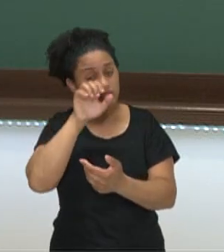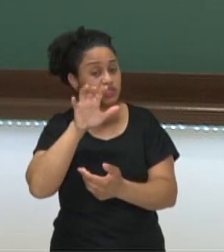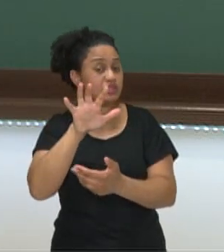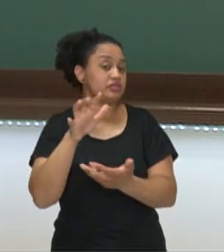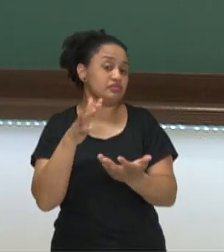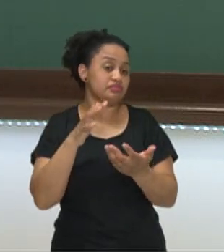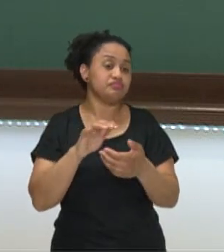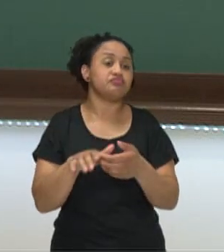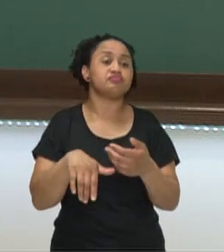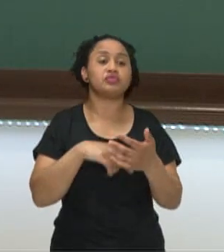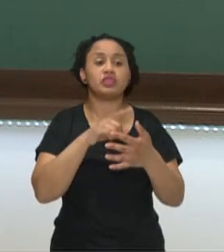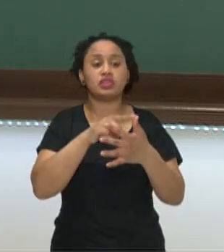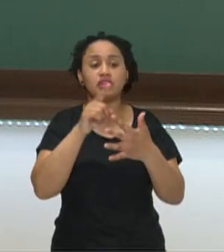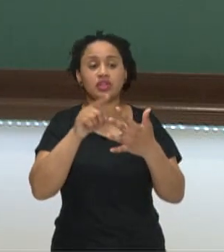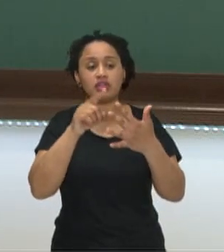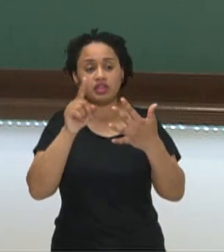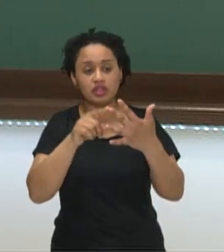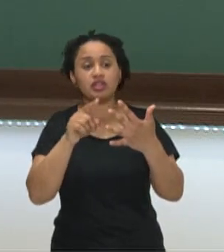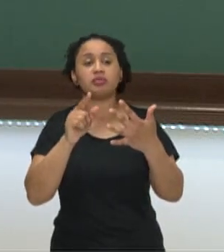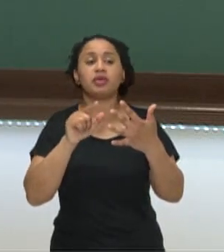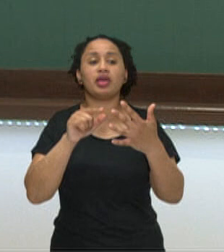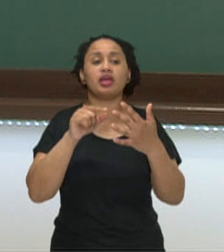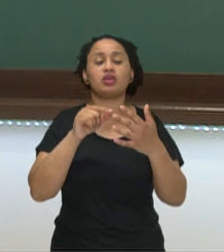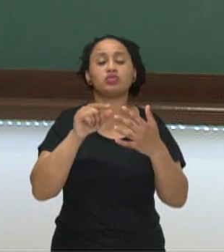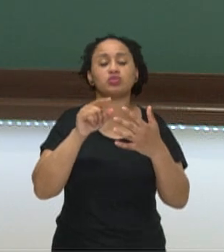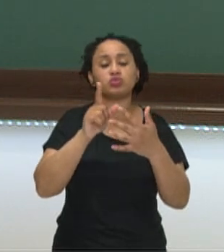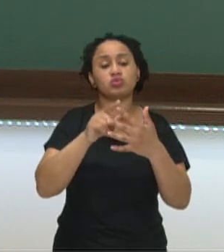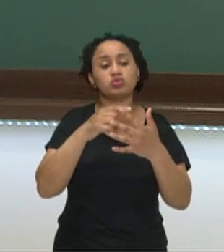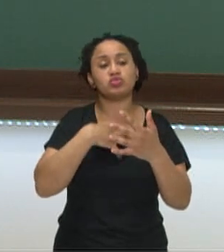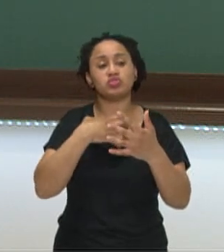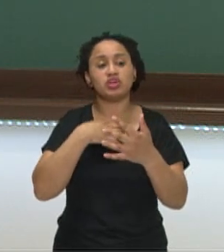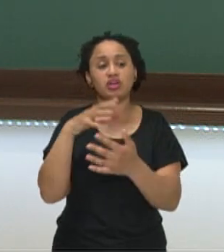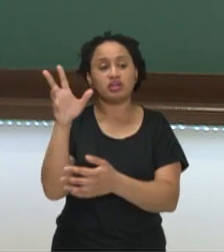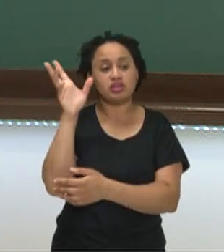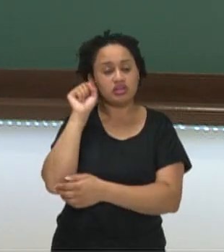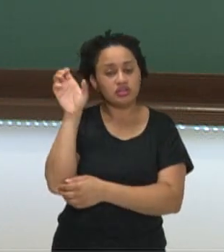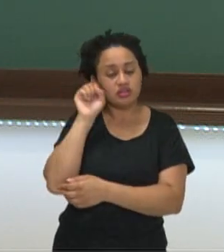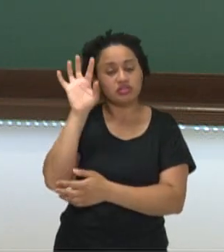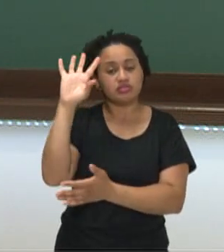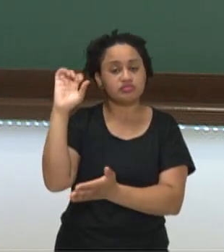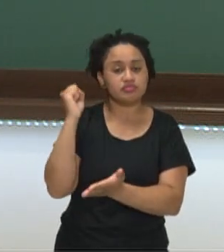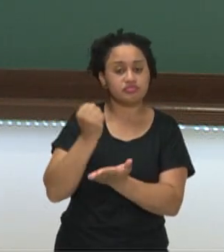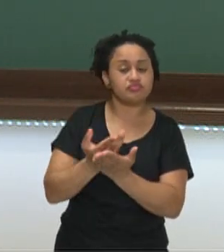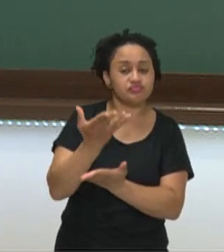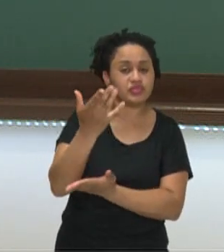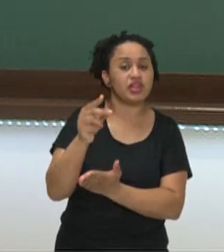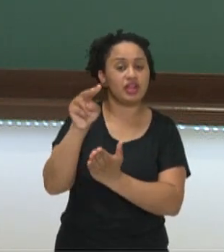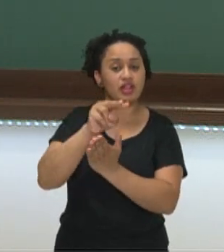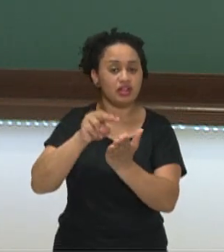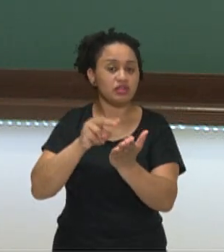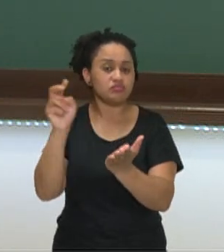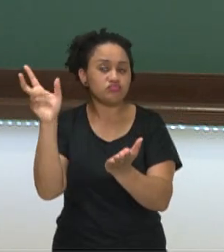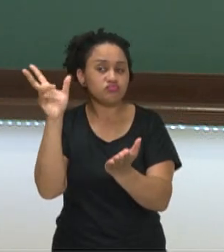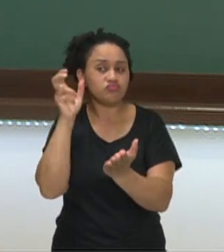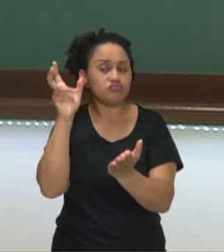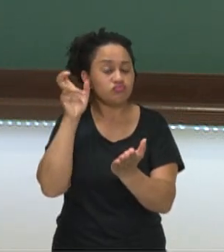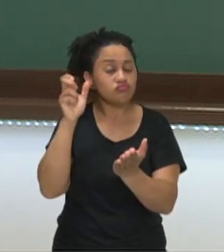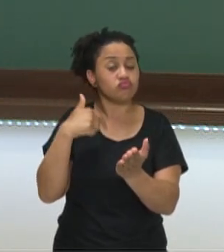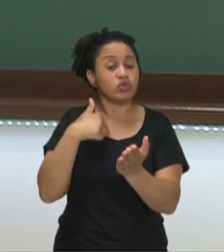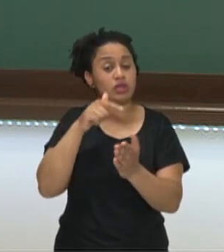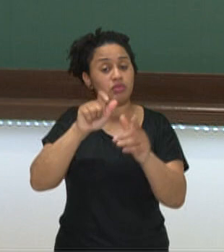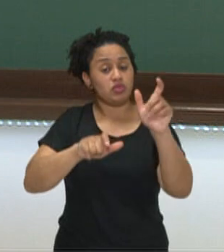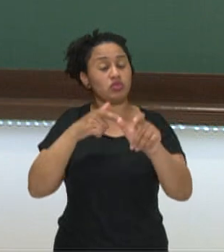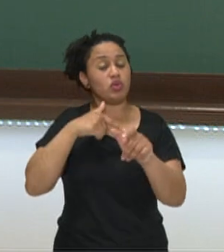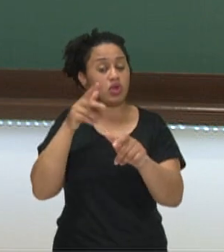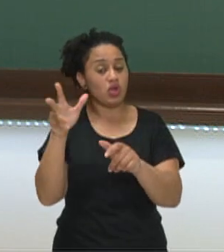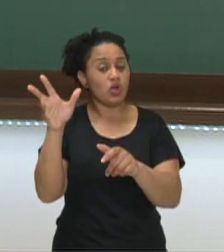maneira. Método auditivo, podcast, né, audiobooks, então as pessoas que escutam a aprendizagem e